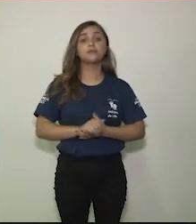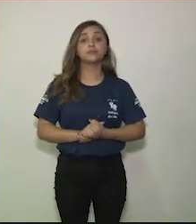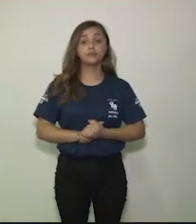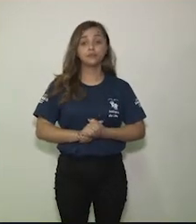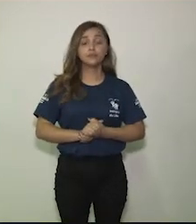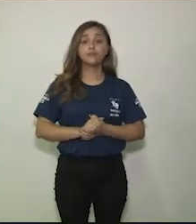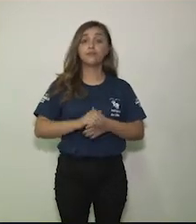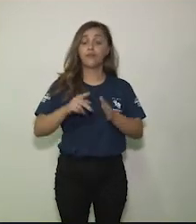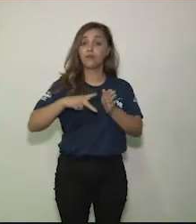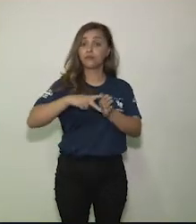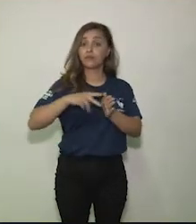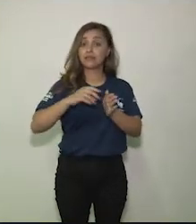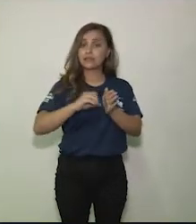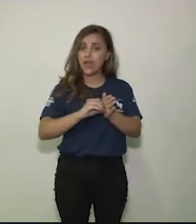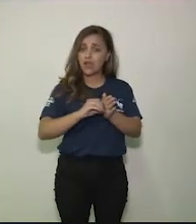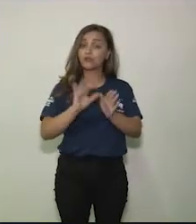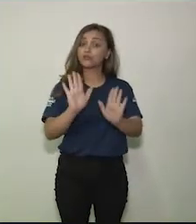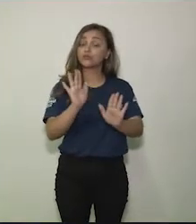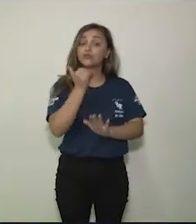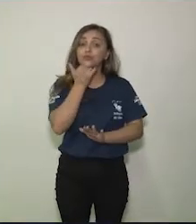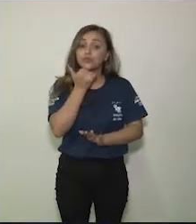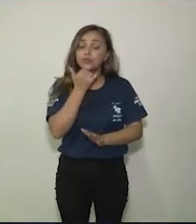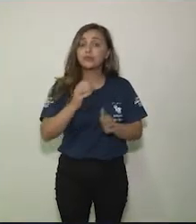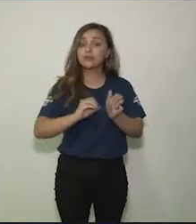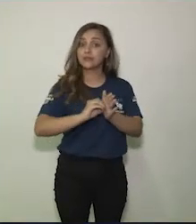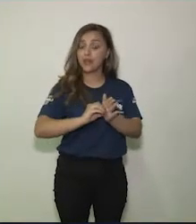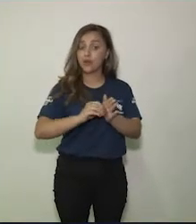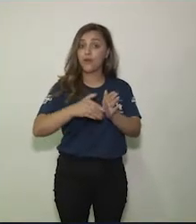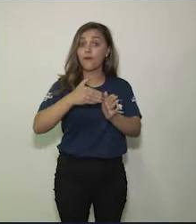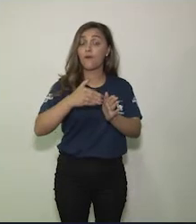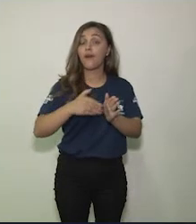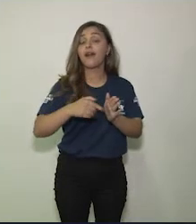Na fase 0, desculpe, na fase 1,